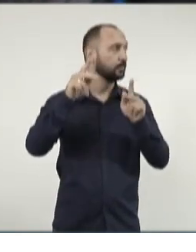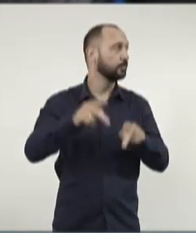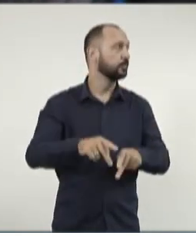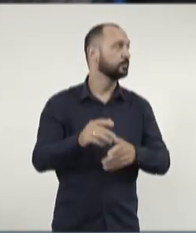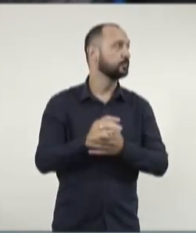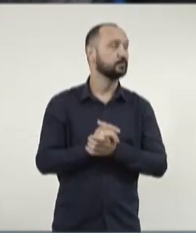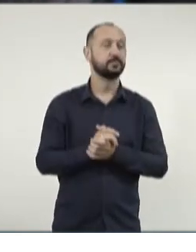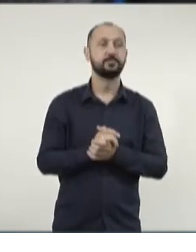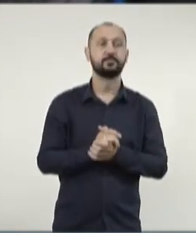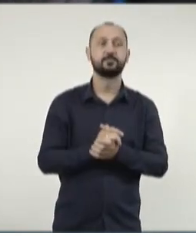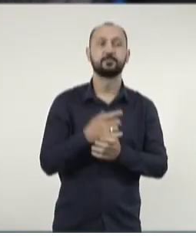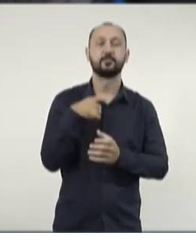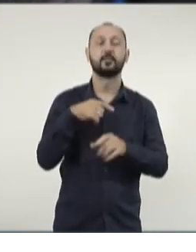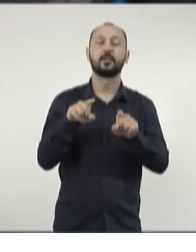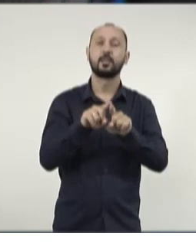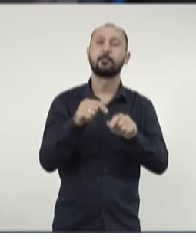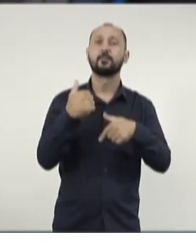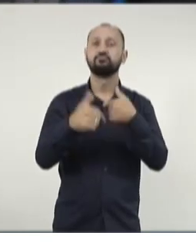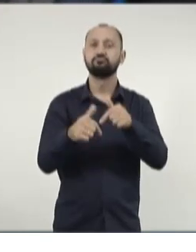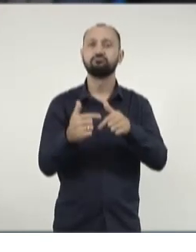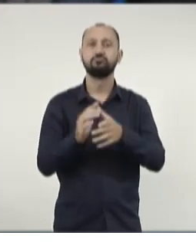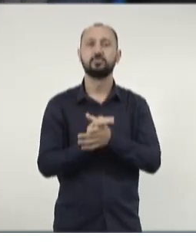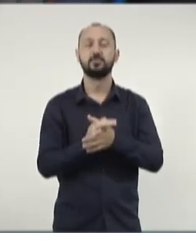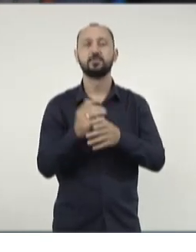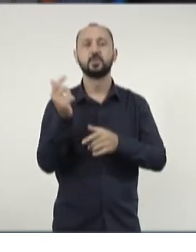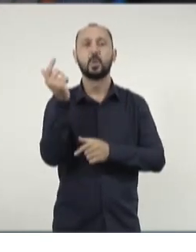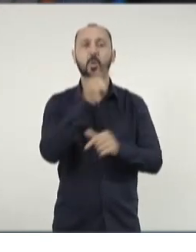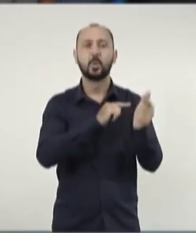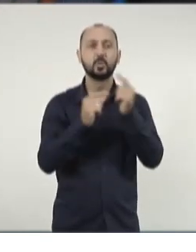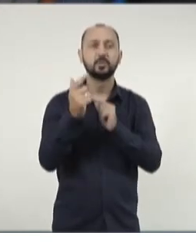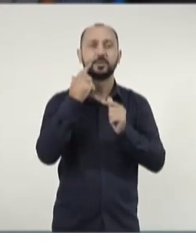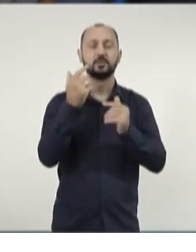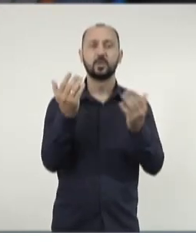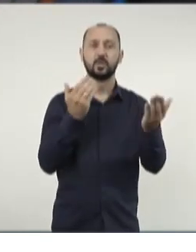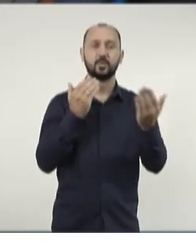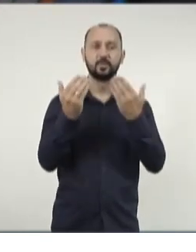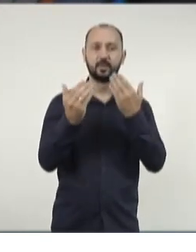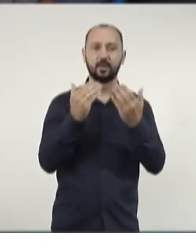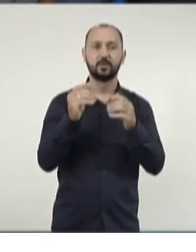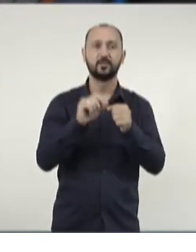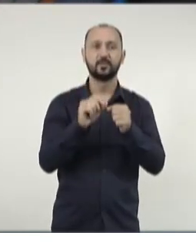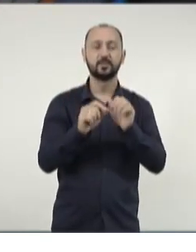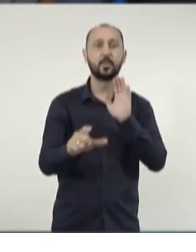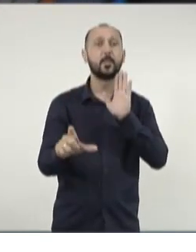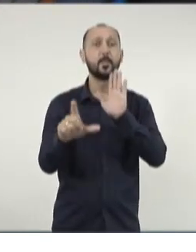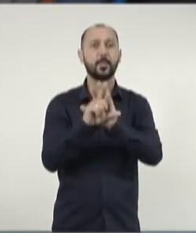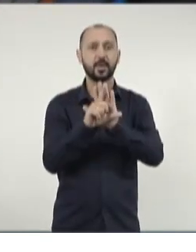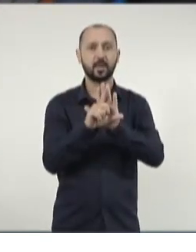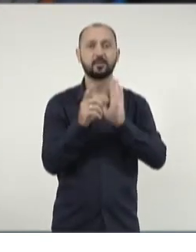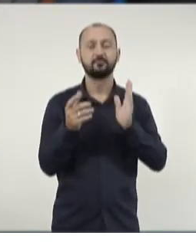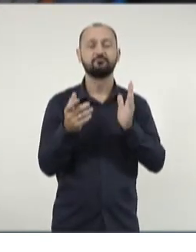hospitais privados, já também bastante. Conseguimos que o psicólogo fosse, por lei,